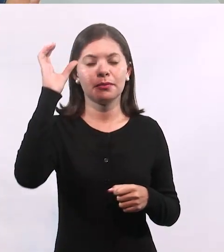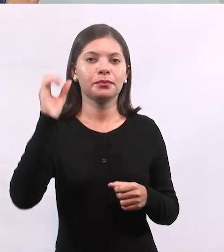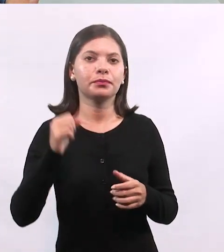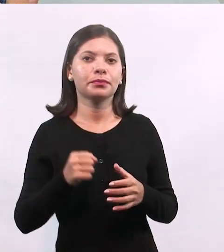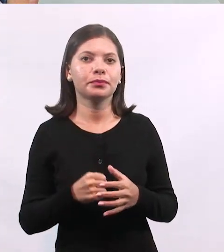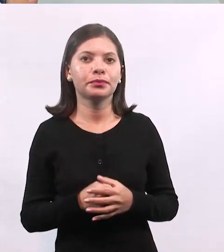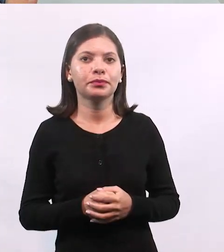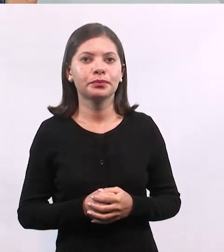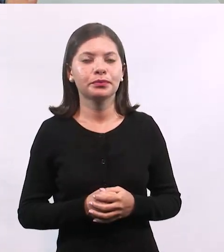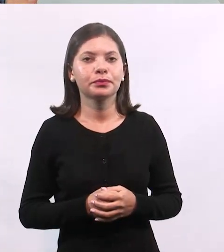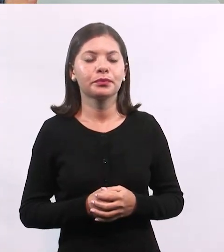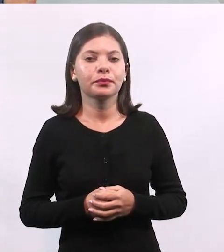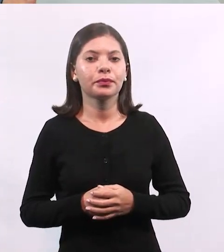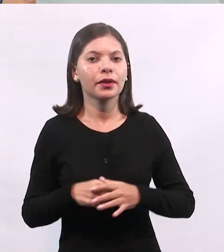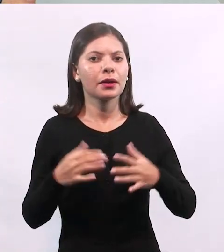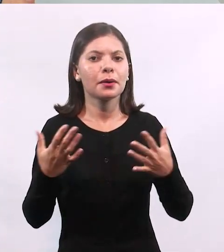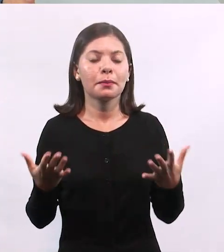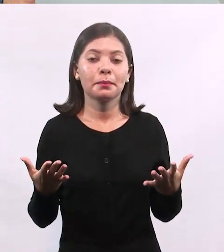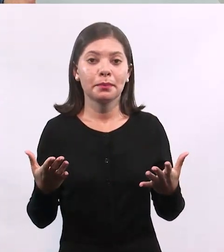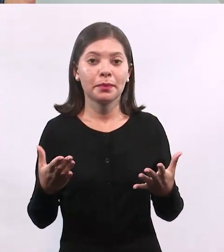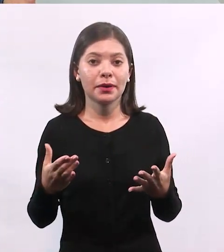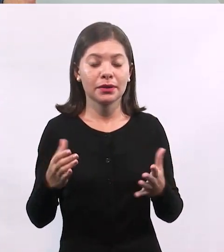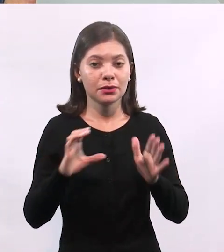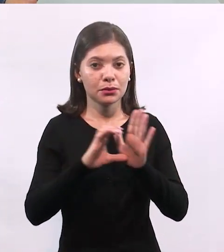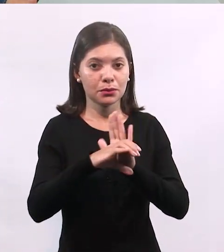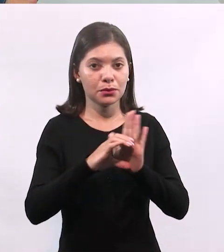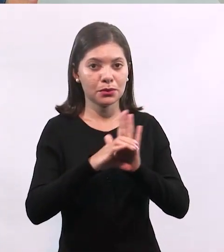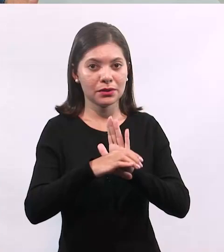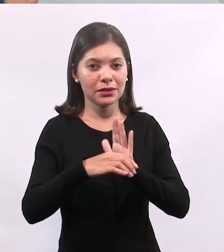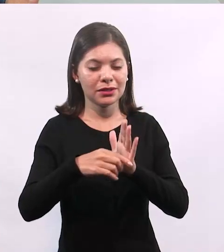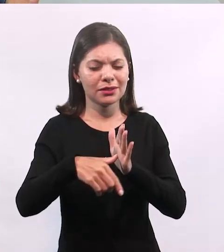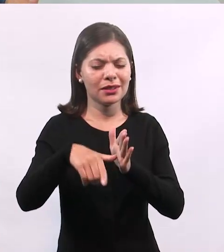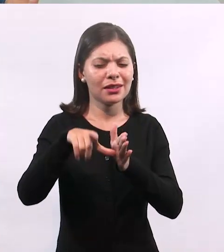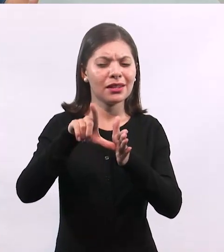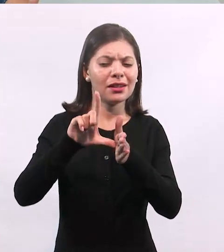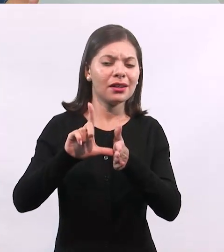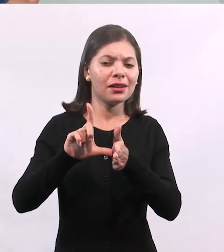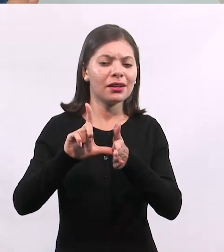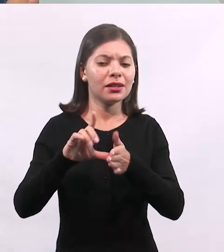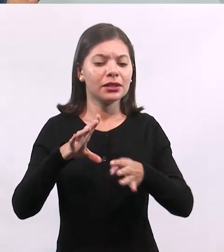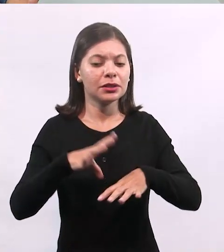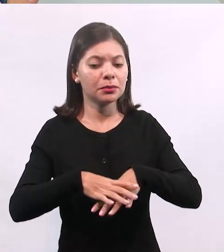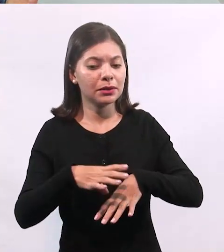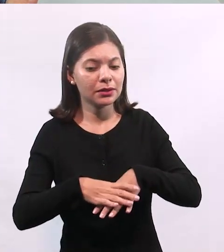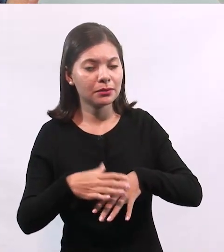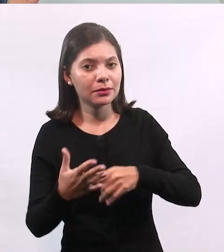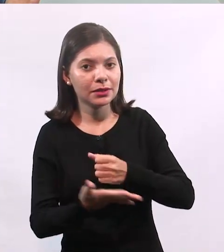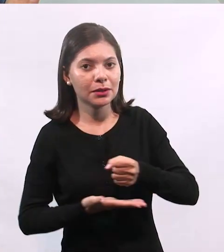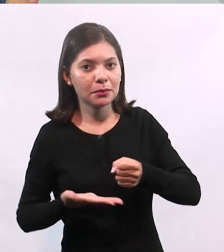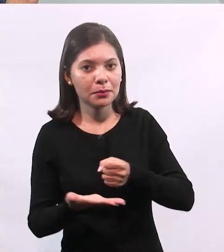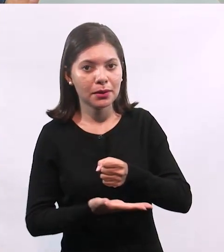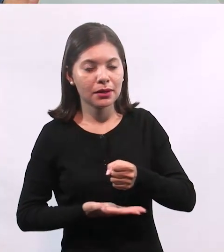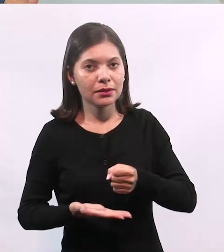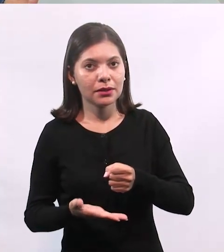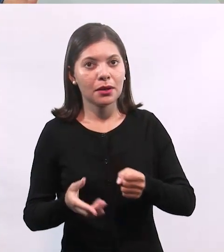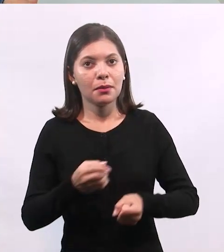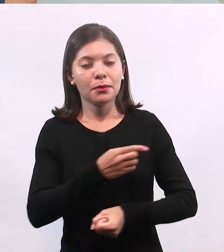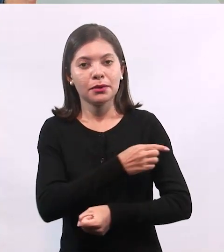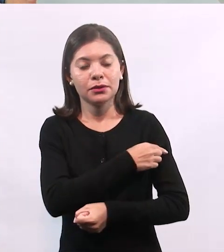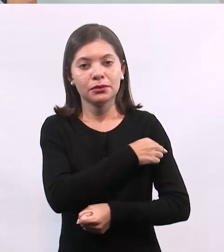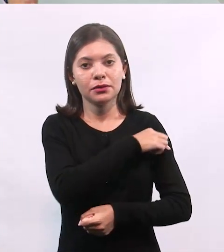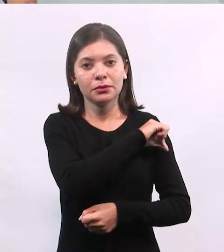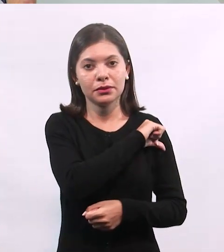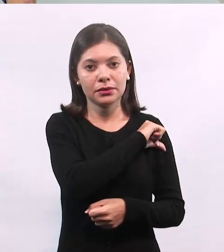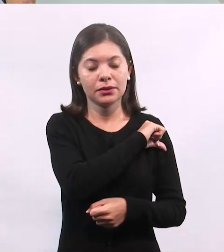esse assunto como combinação arranjo permutação mas para o conceito lá de matemática básica para